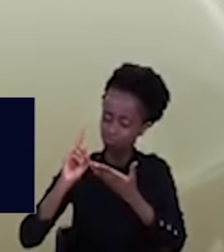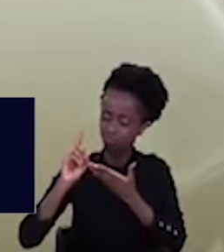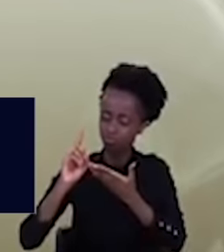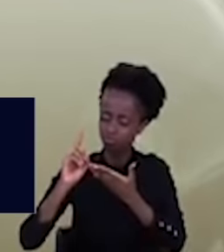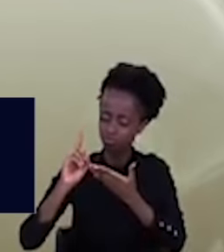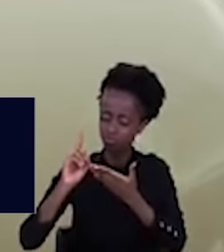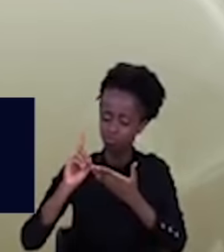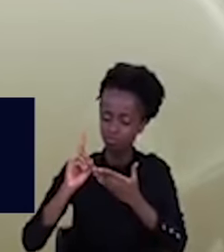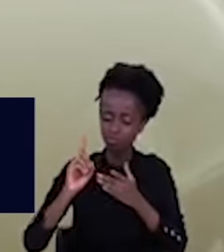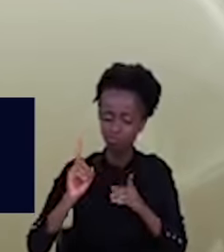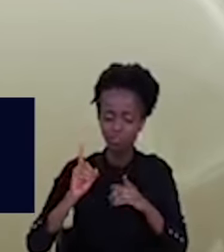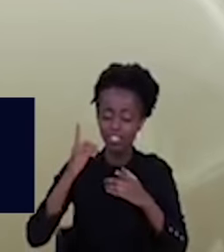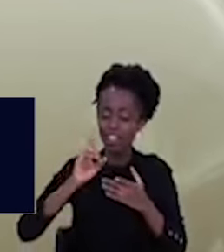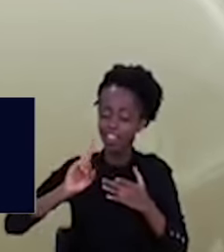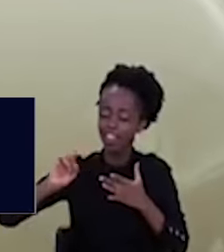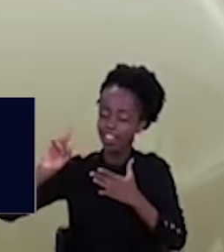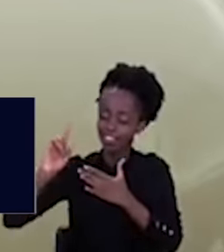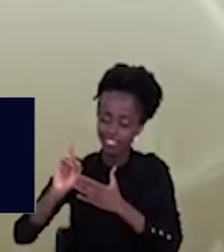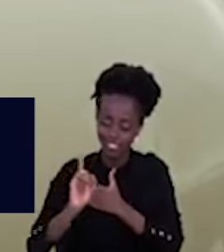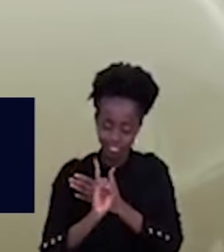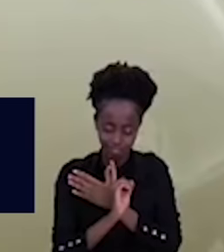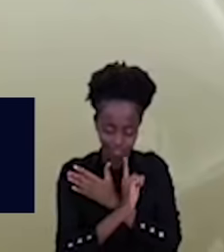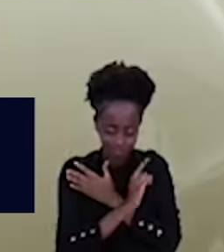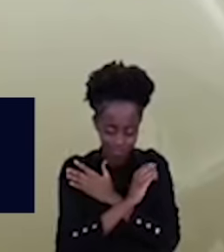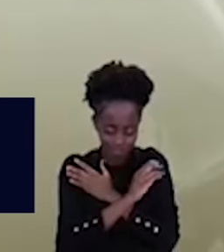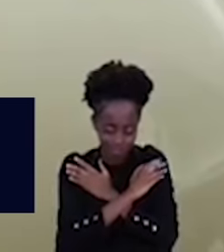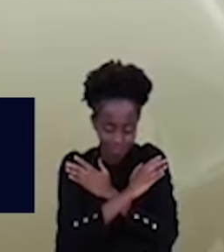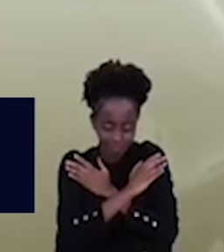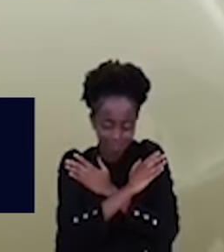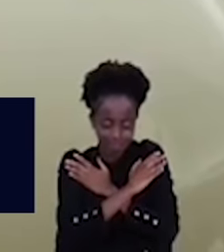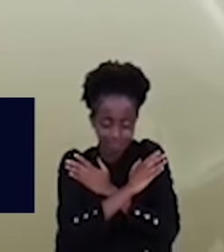recomeçar. Abraça-me, diga. Abraça-me,